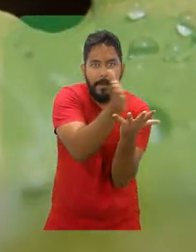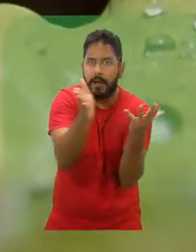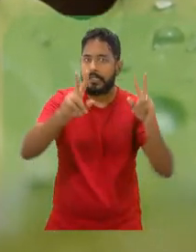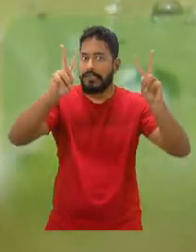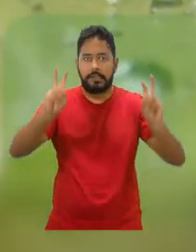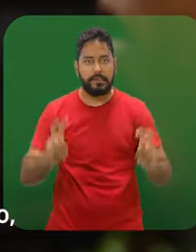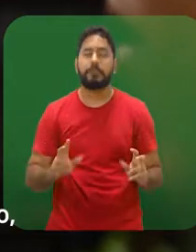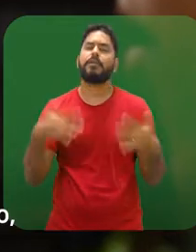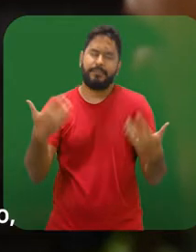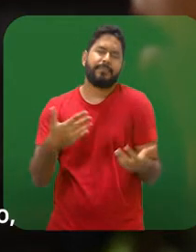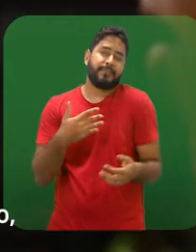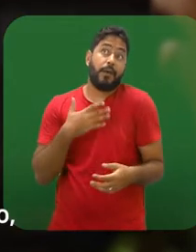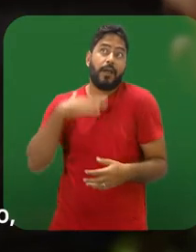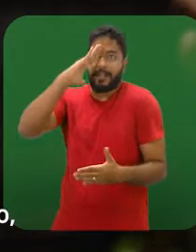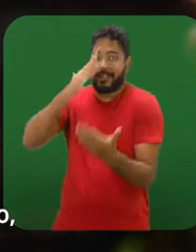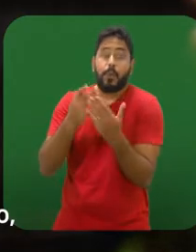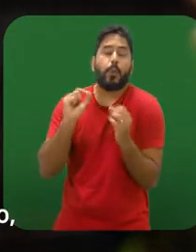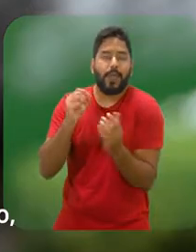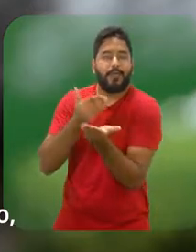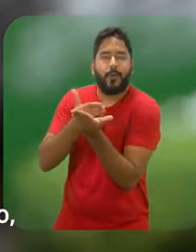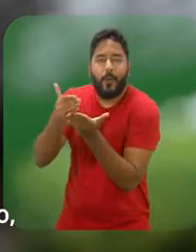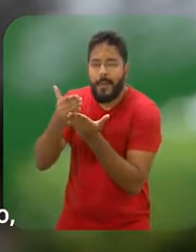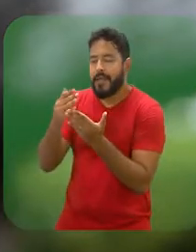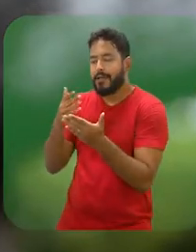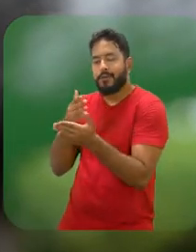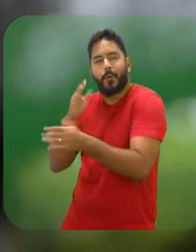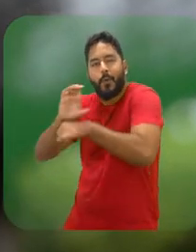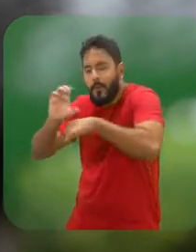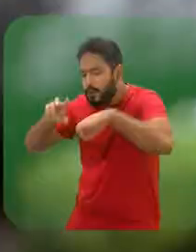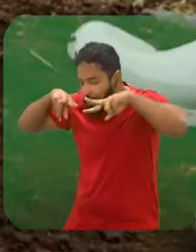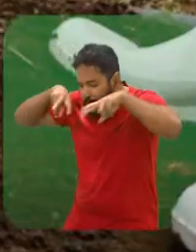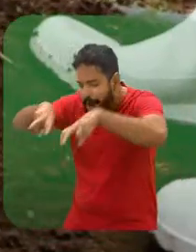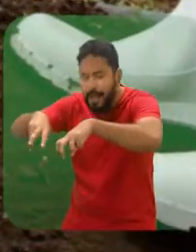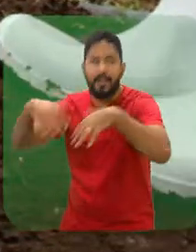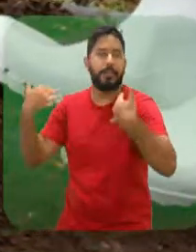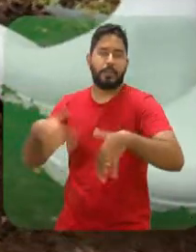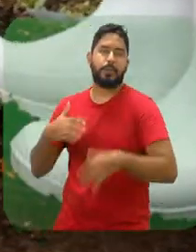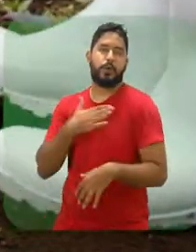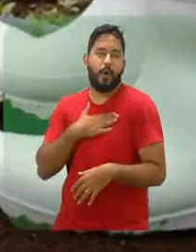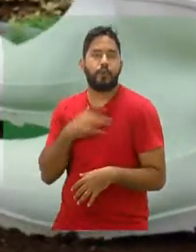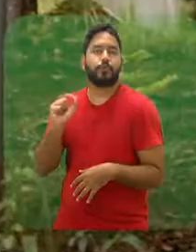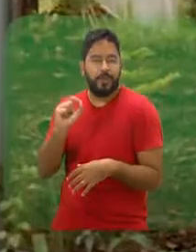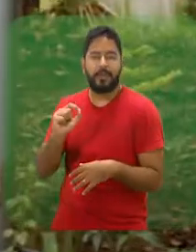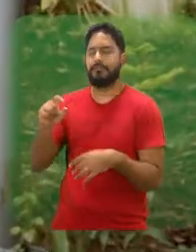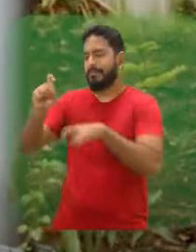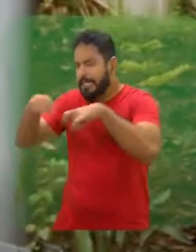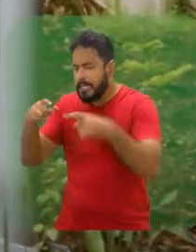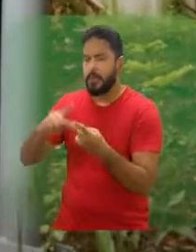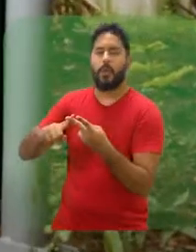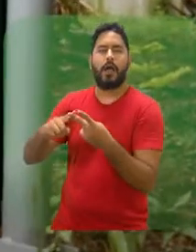coisa para a gente ver. De início, eu acredito que a maioria da paixão do agrônomo quando entra no curso, quando começa a ver, é a área de zoologia,